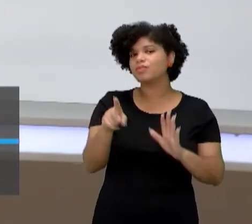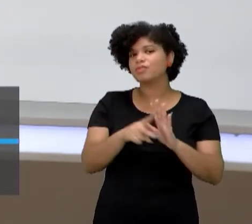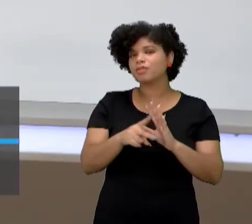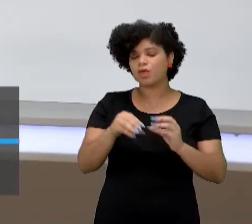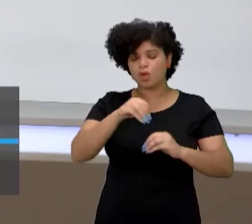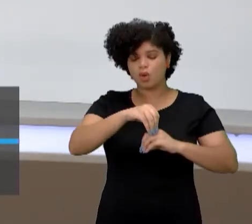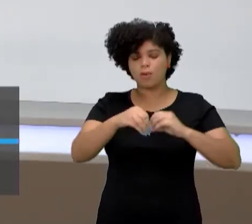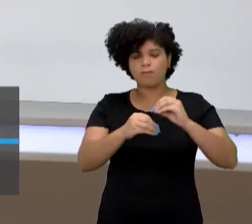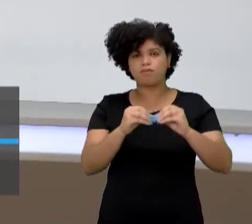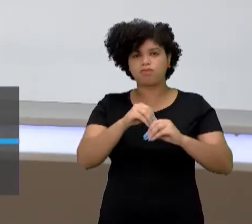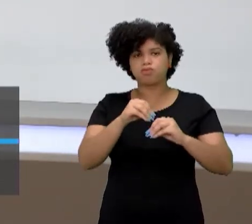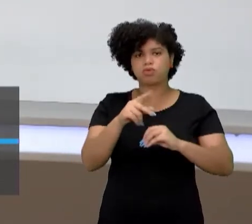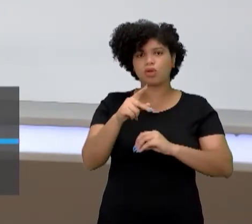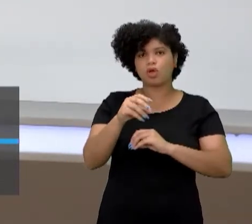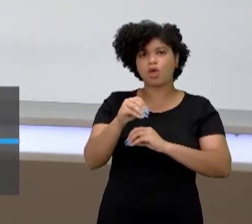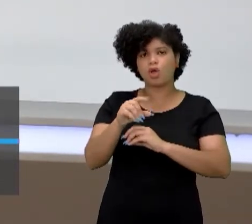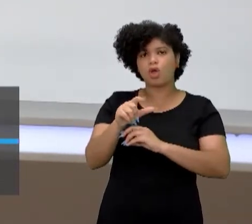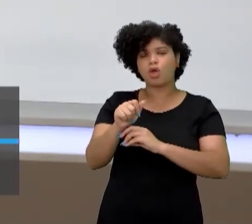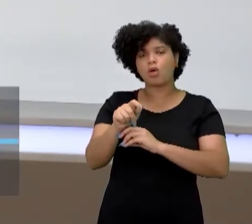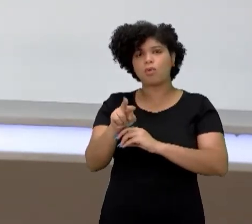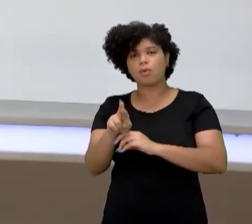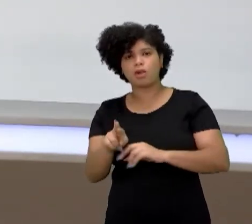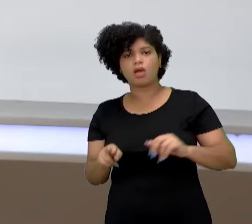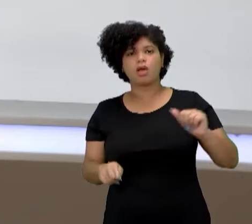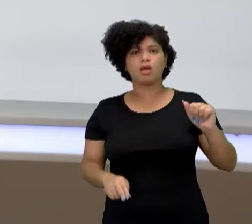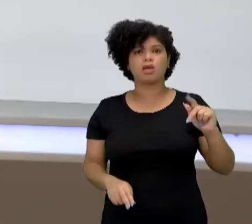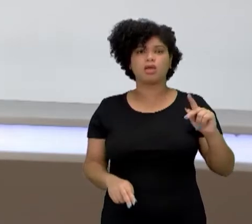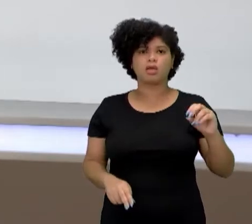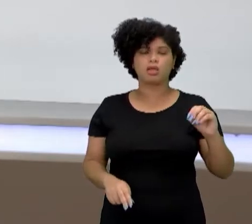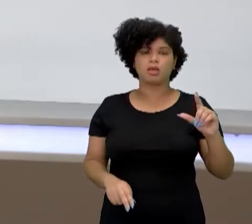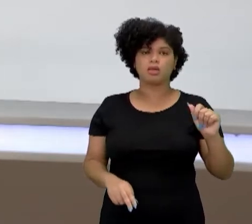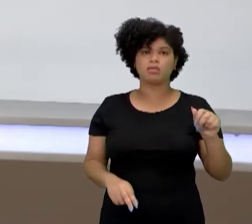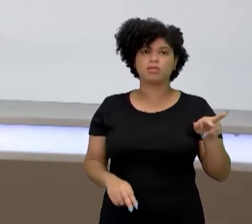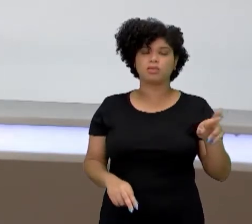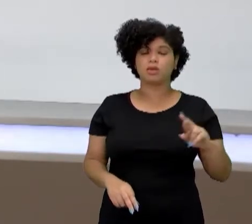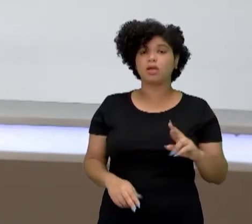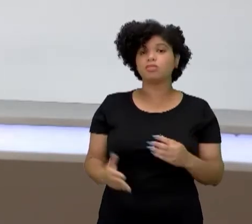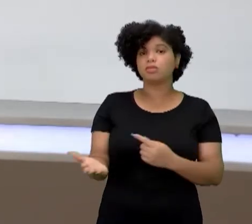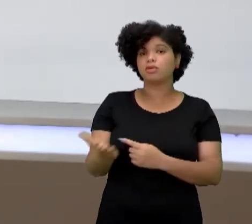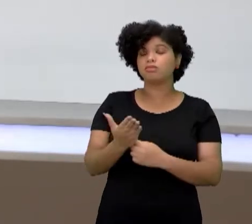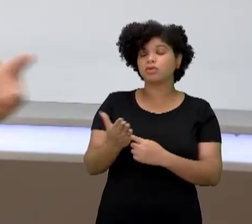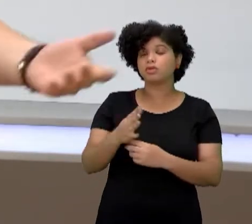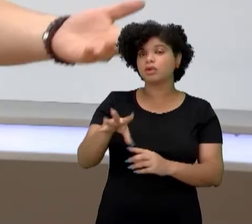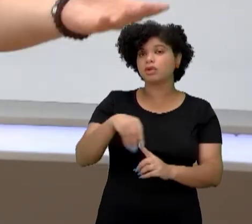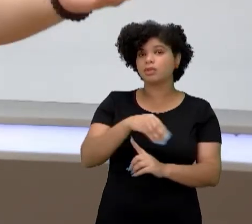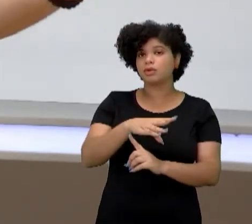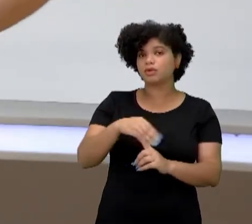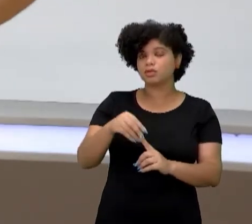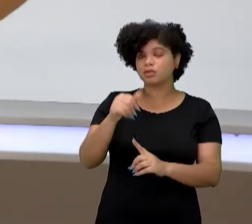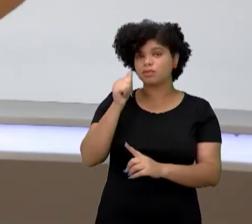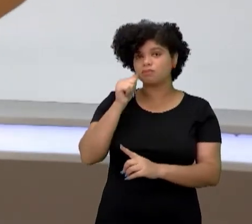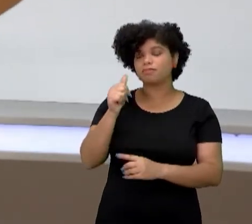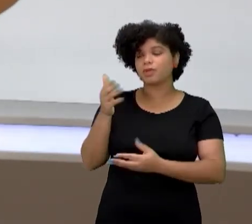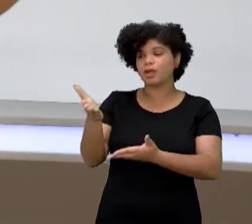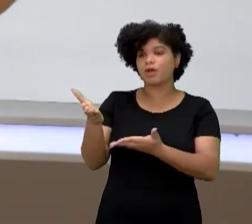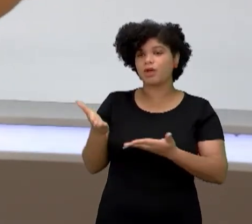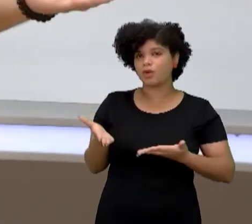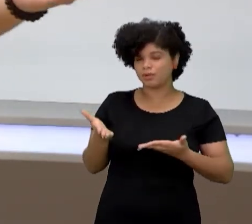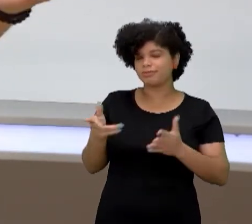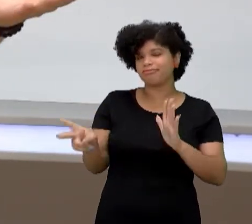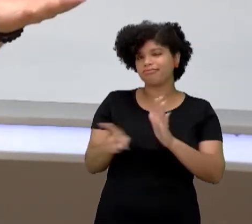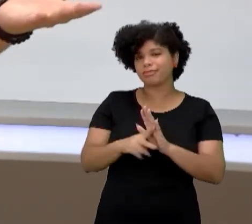ligações polares e apolares. E hoje, para me ajudar nessa aula, eu trouxe como mediadora convidada super